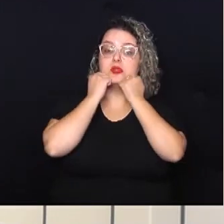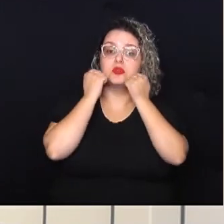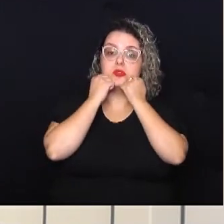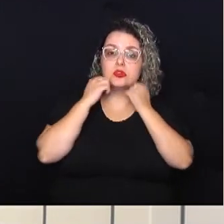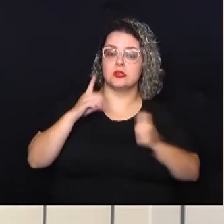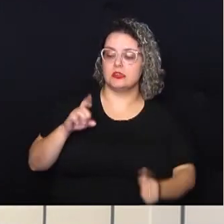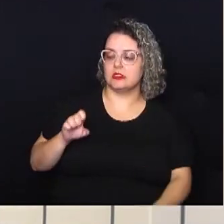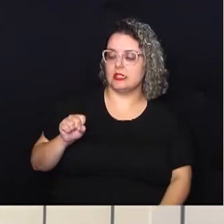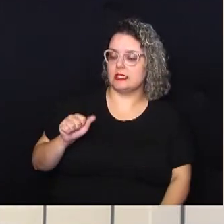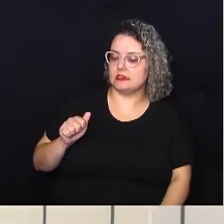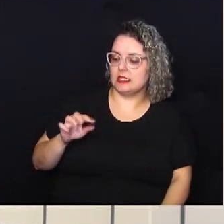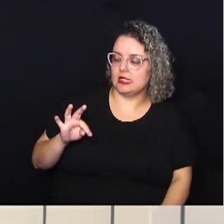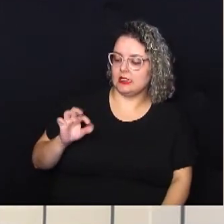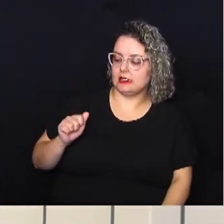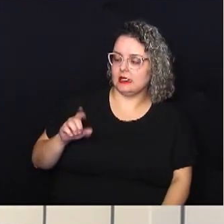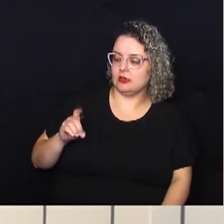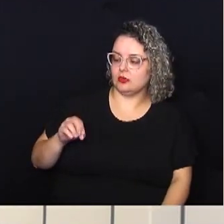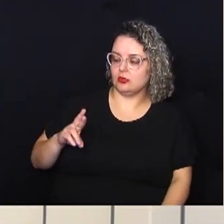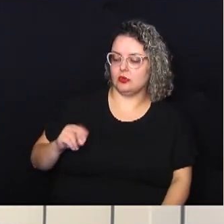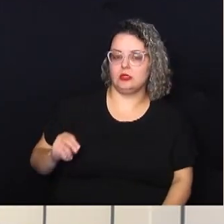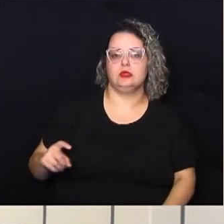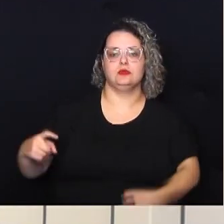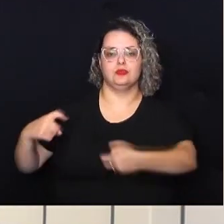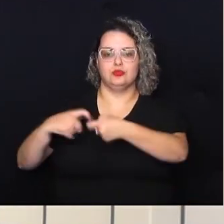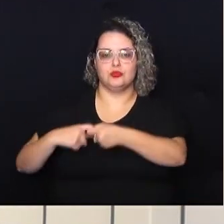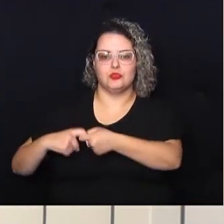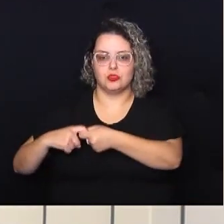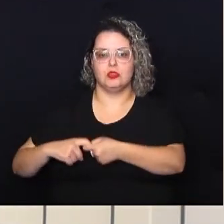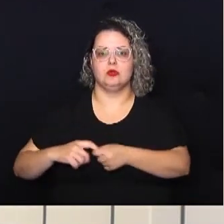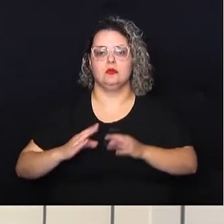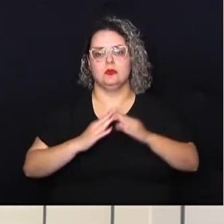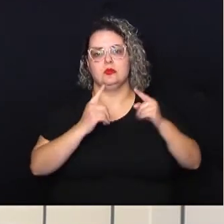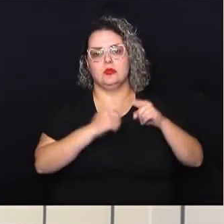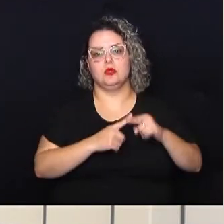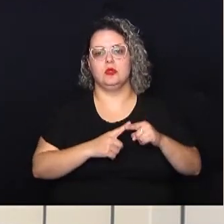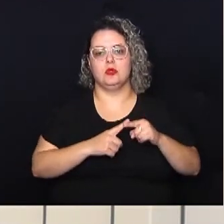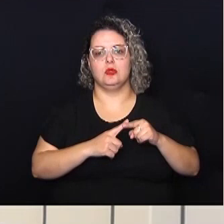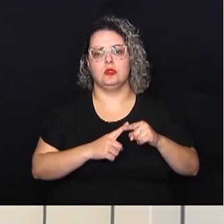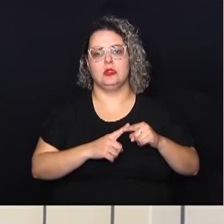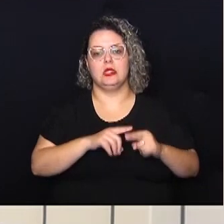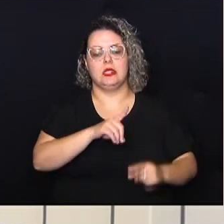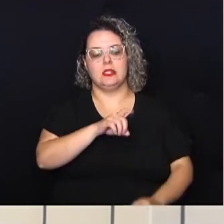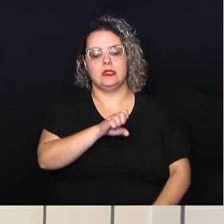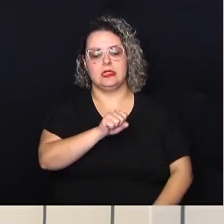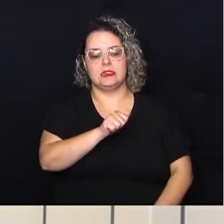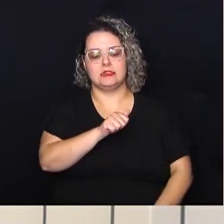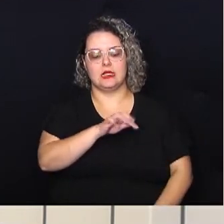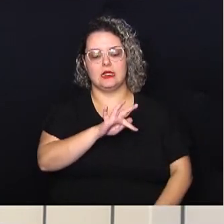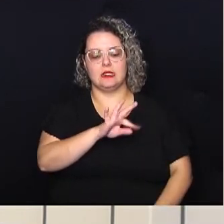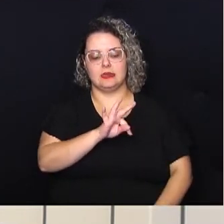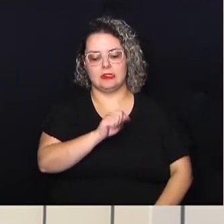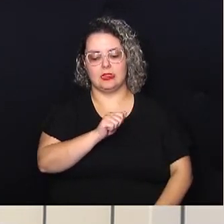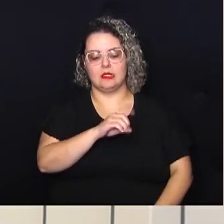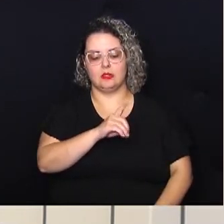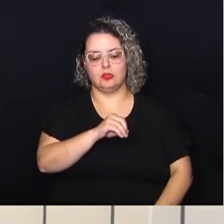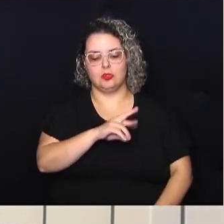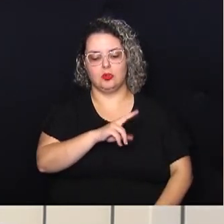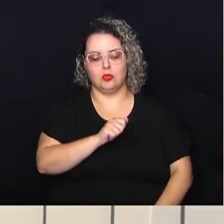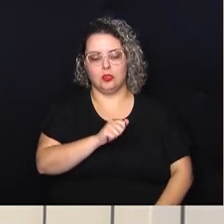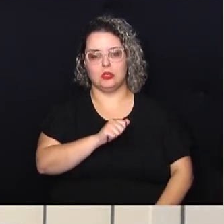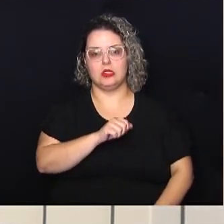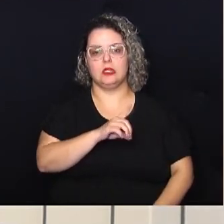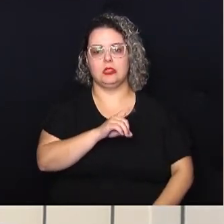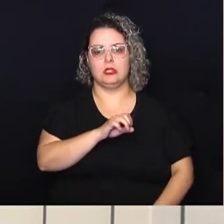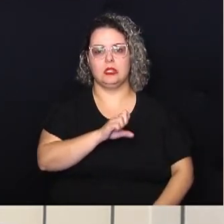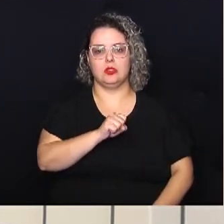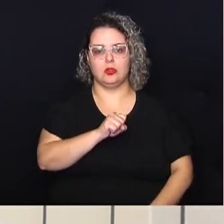Desatadora dos Nós, que vai ser realizado lá no Santuário Nossa Senhora Desatadora de Nós, no Jardim Santa Genebra.